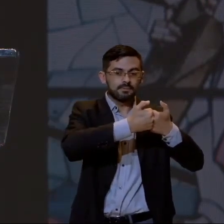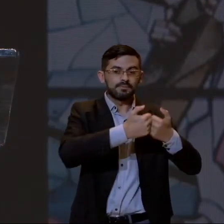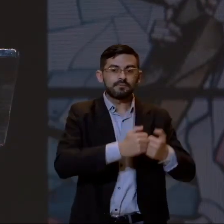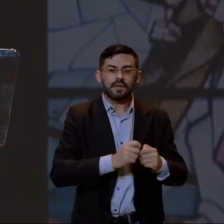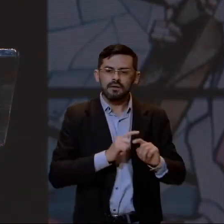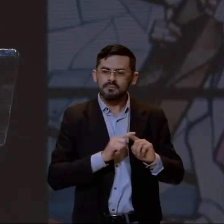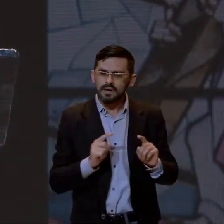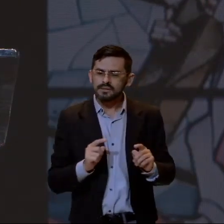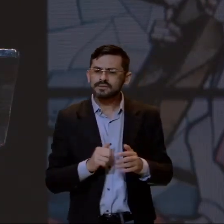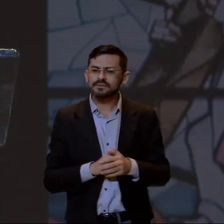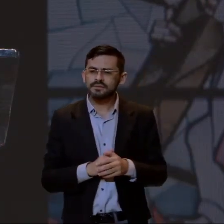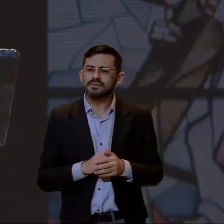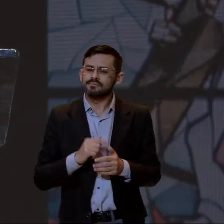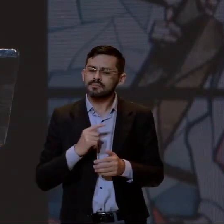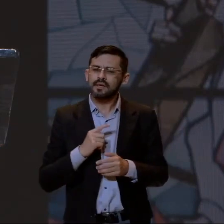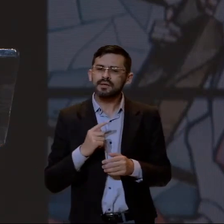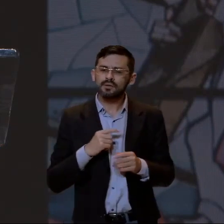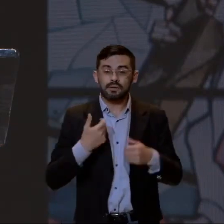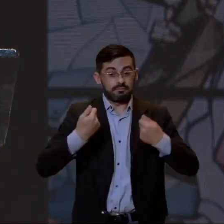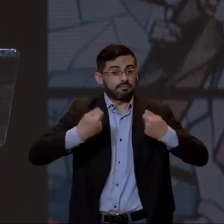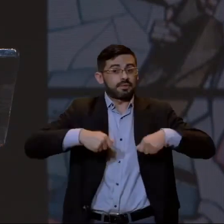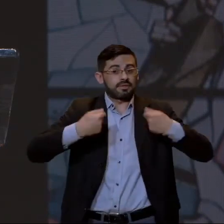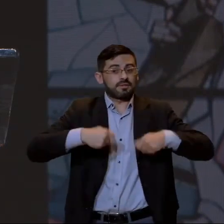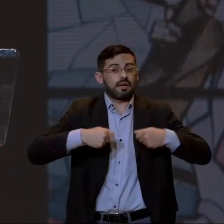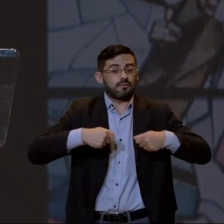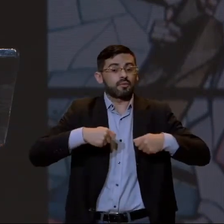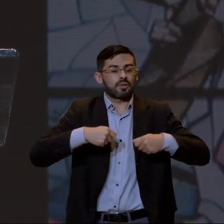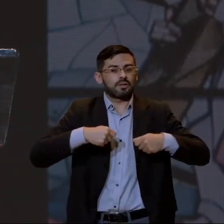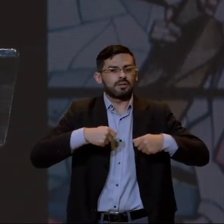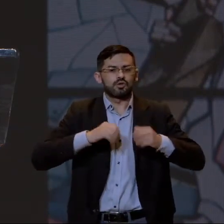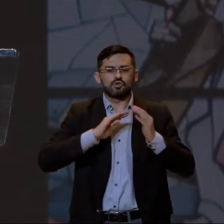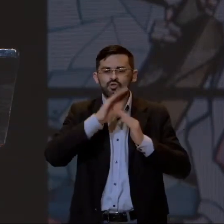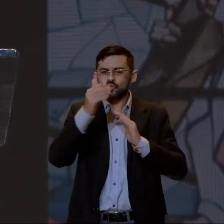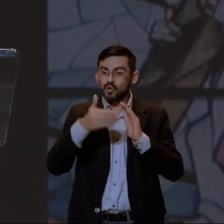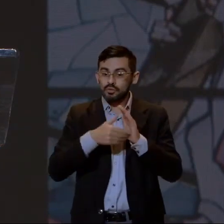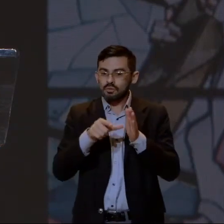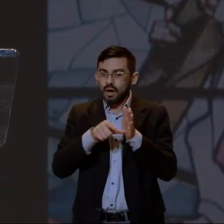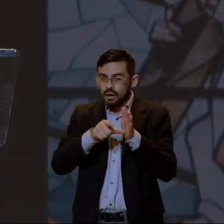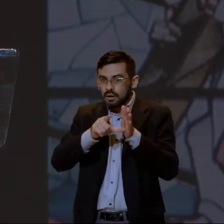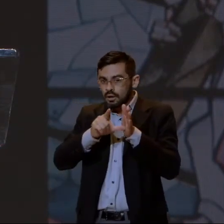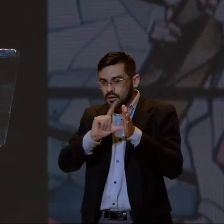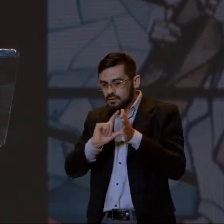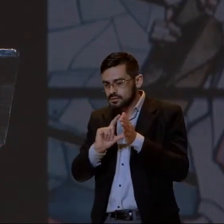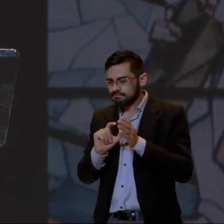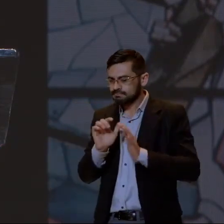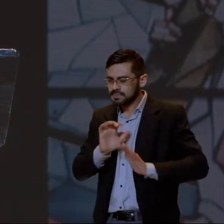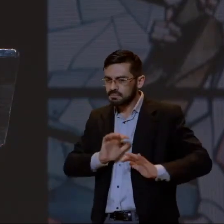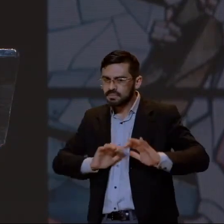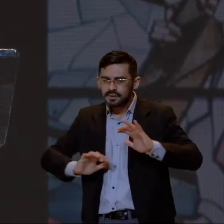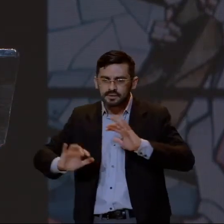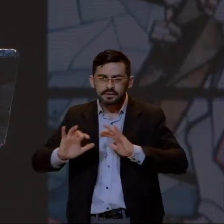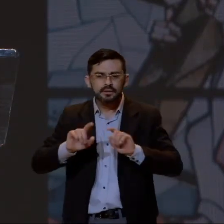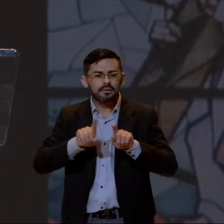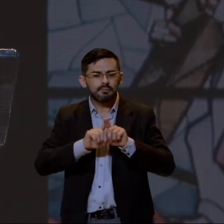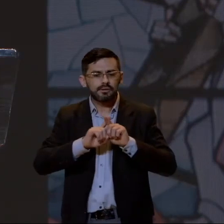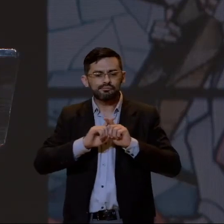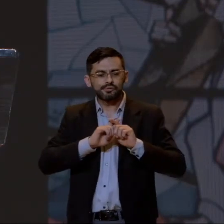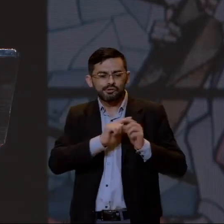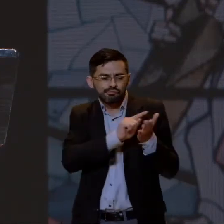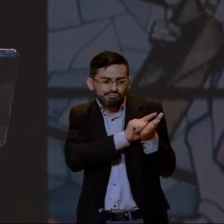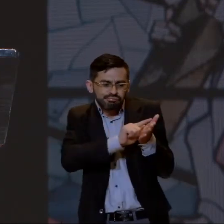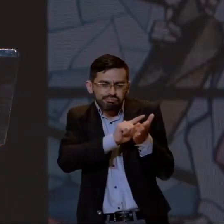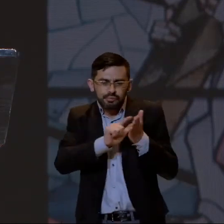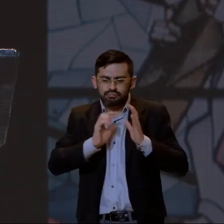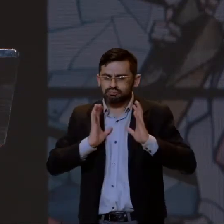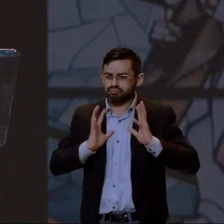E a verdade é que era necessário ter toda uma preparação e uma